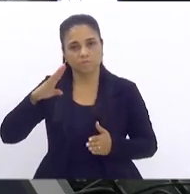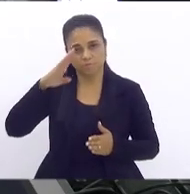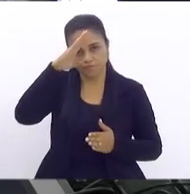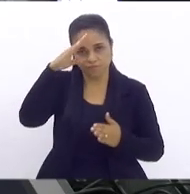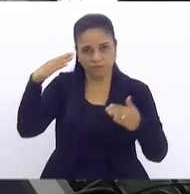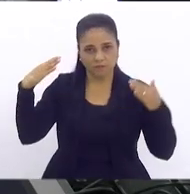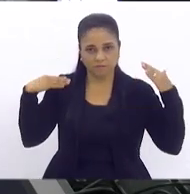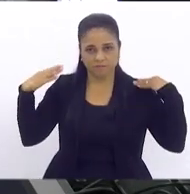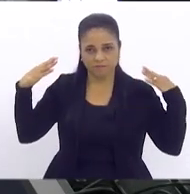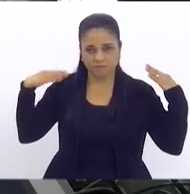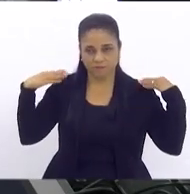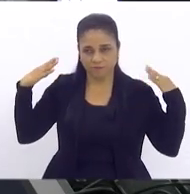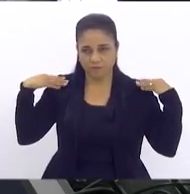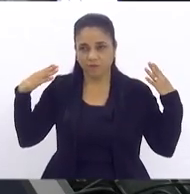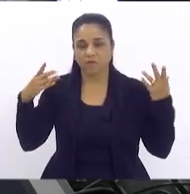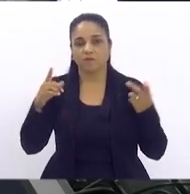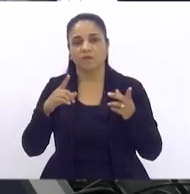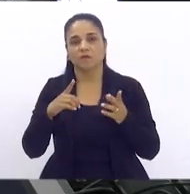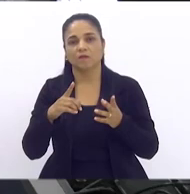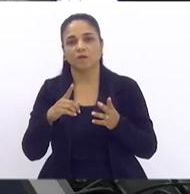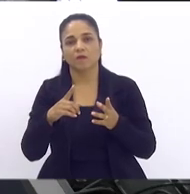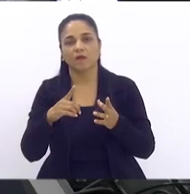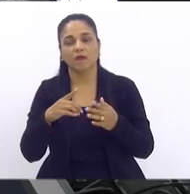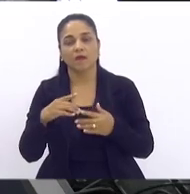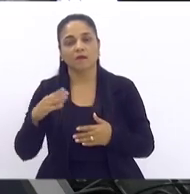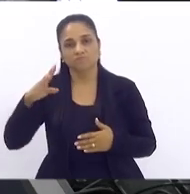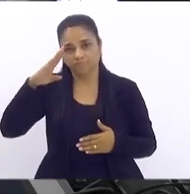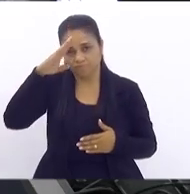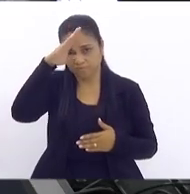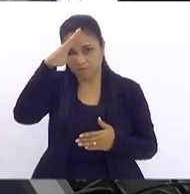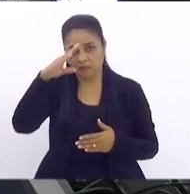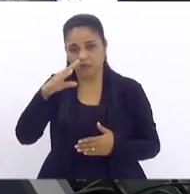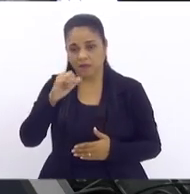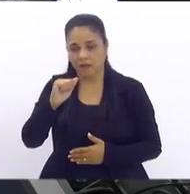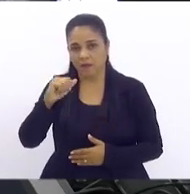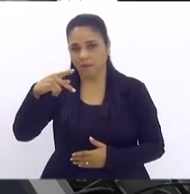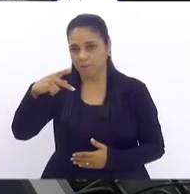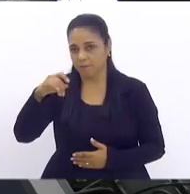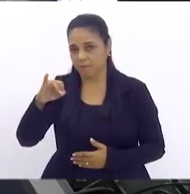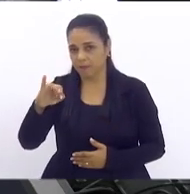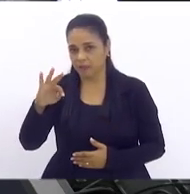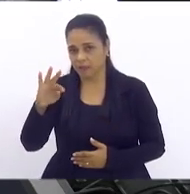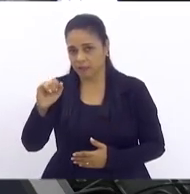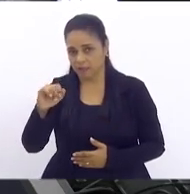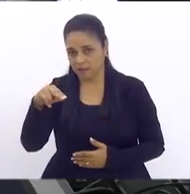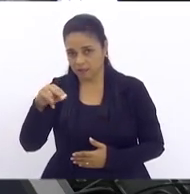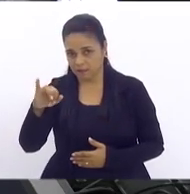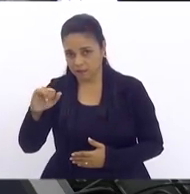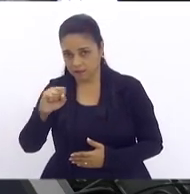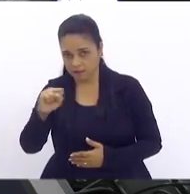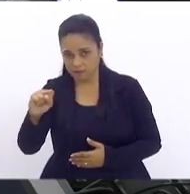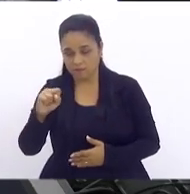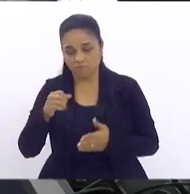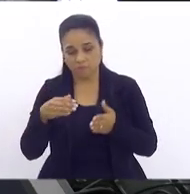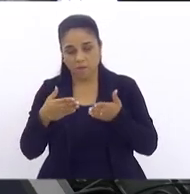só agregando, né, as capitanias dos postos, que nem é o caso da Capitania dos Postos do Rio de Janeiro,